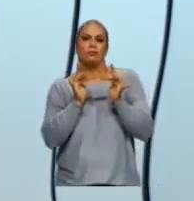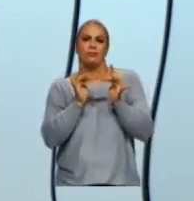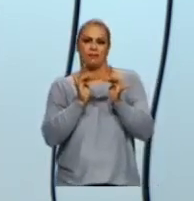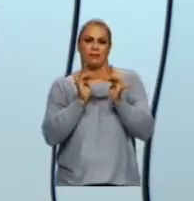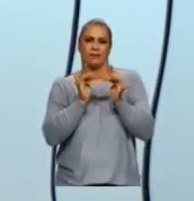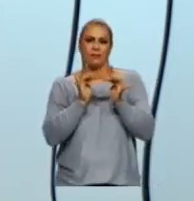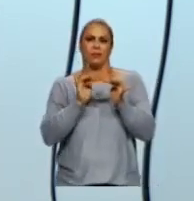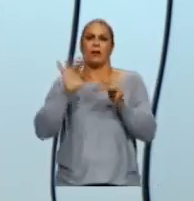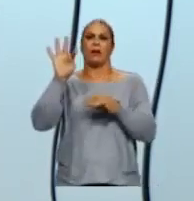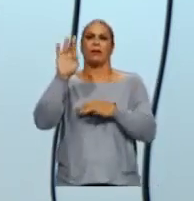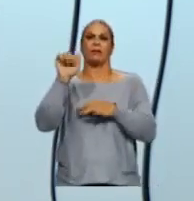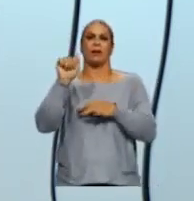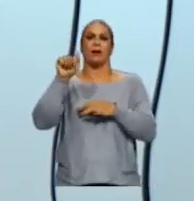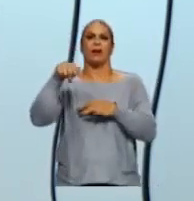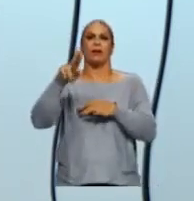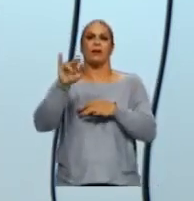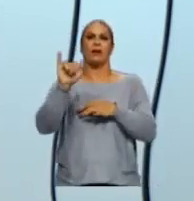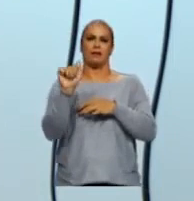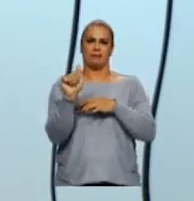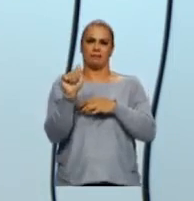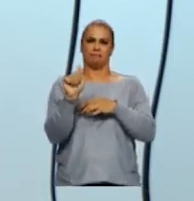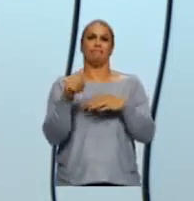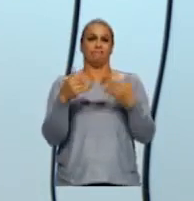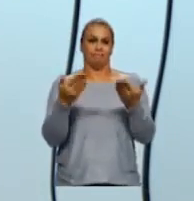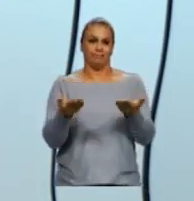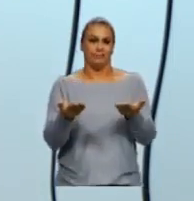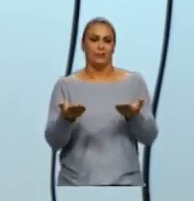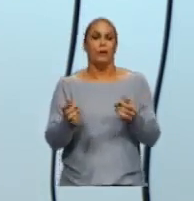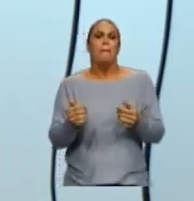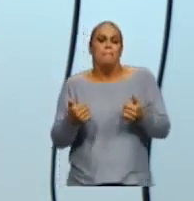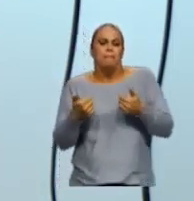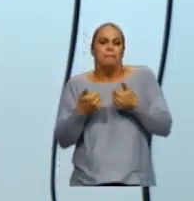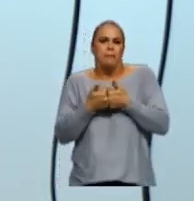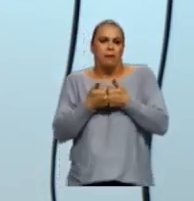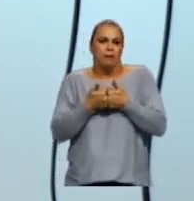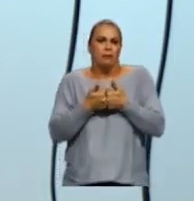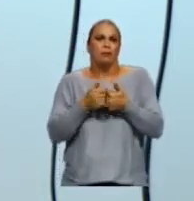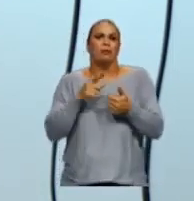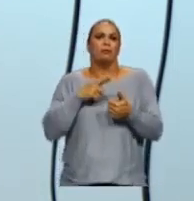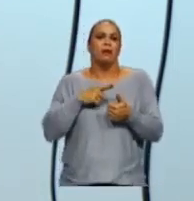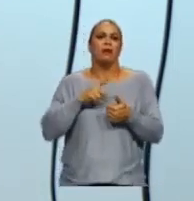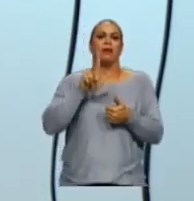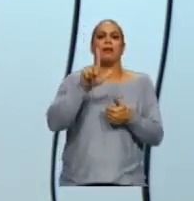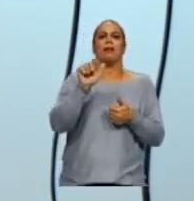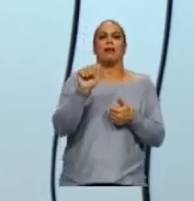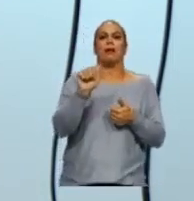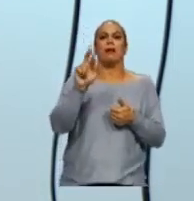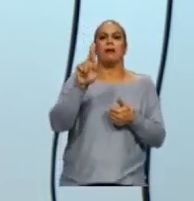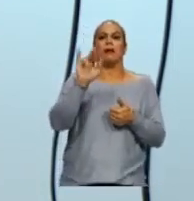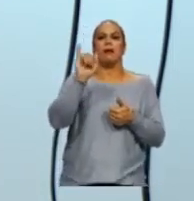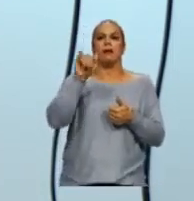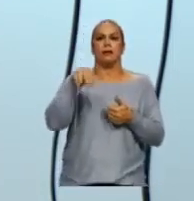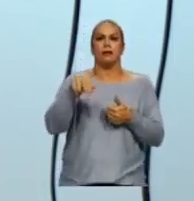Próximo à faringe, você vai encontrar um outro órgão chamado laringe. A laringe